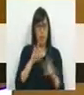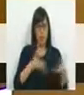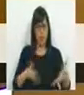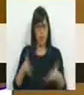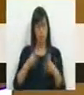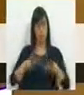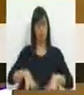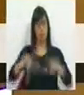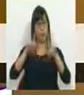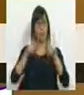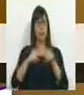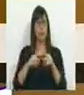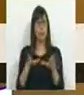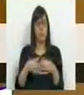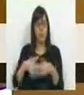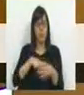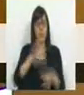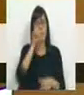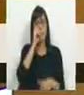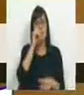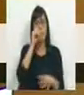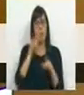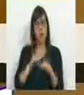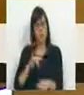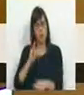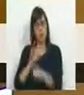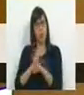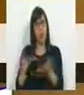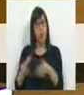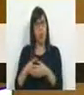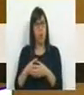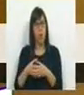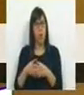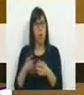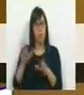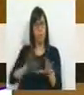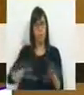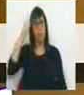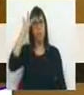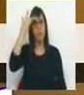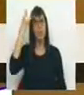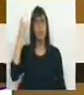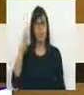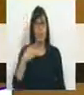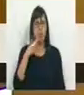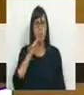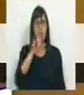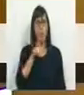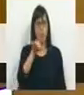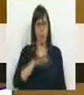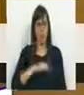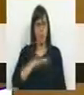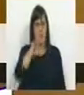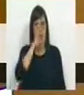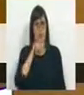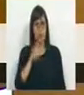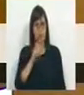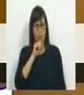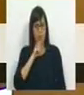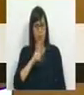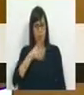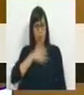estratégica para o desenvolvimento do Conselho do Montijo e de outros concelhos da Península de Setúbal, pergunto-lhe, Sr. Ministro, será que